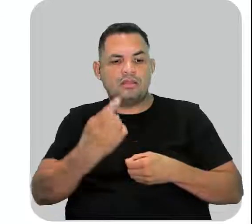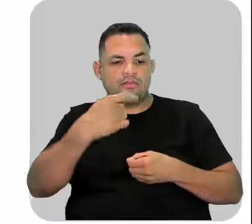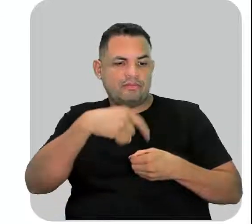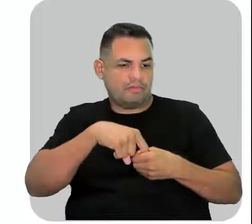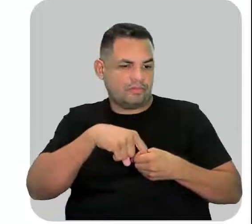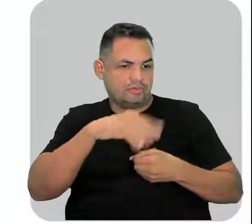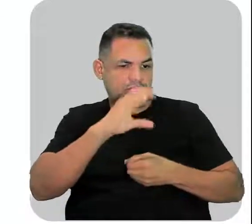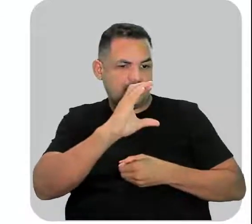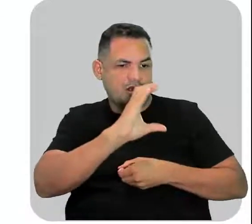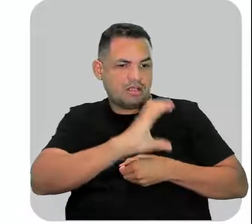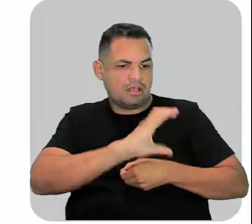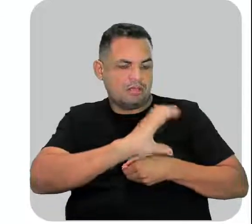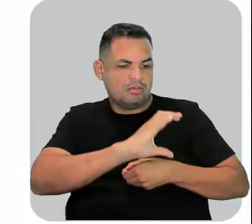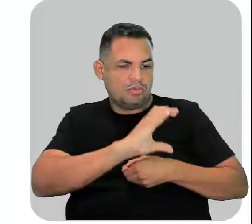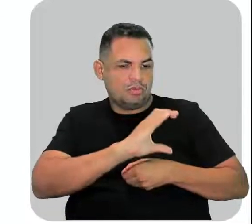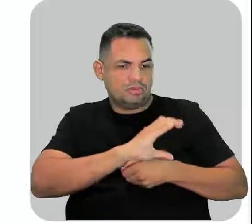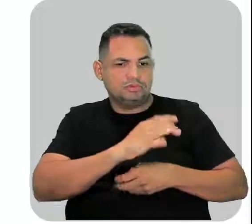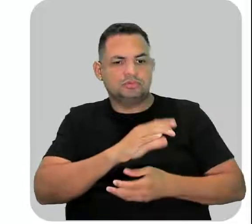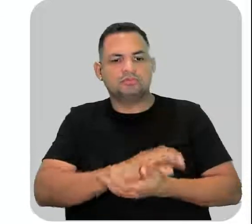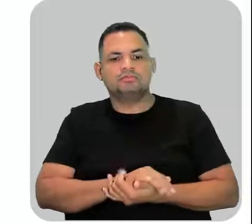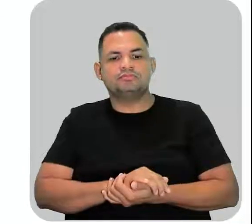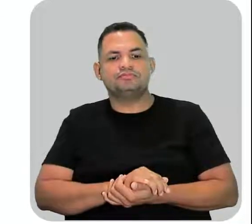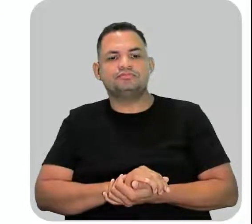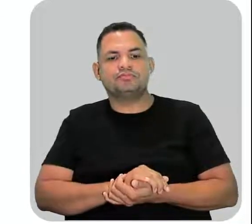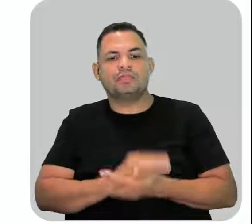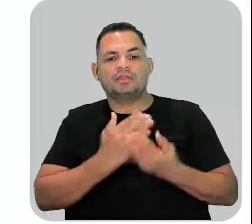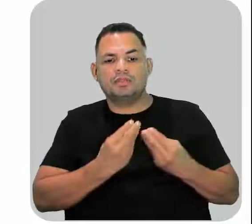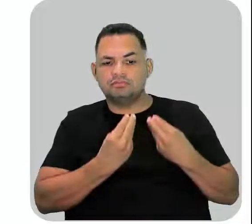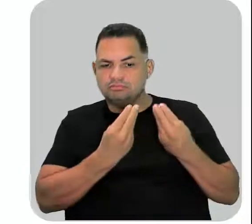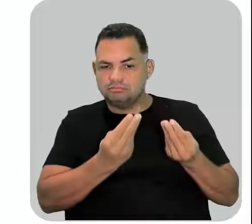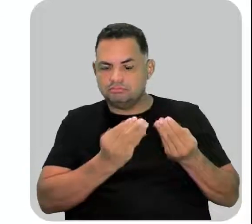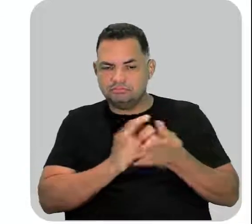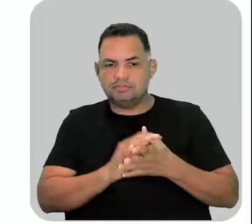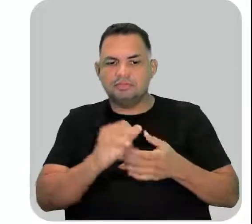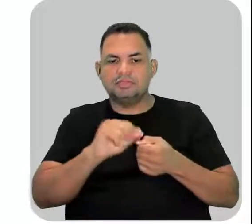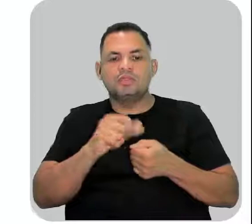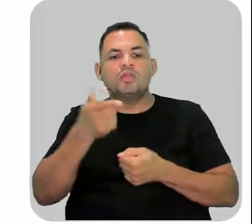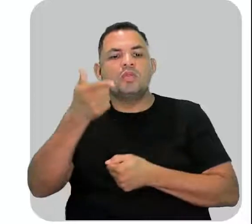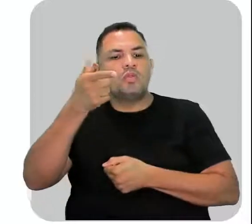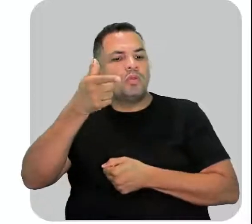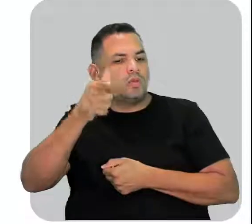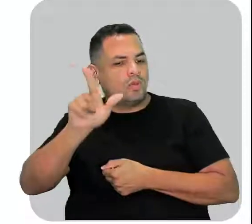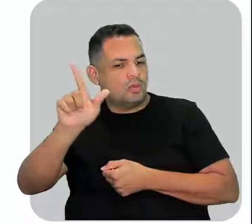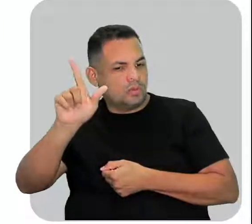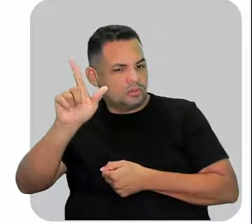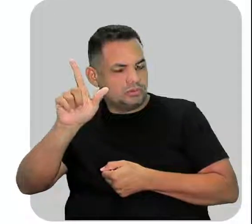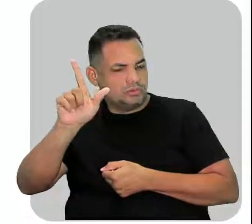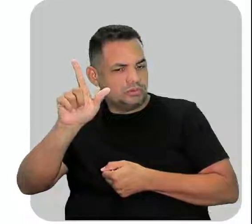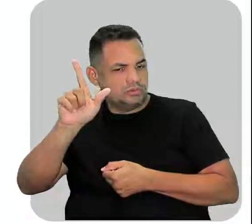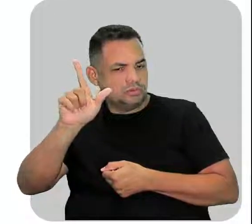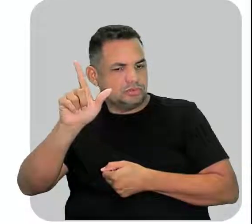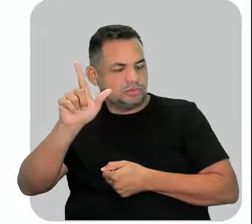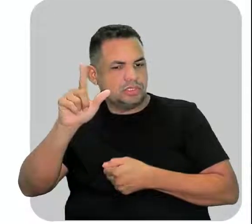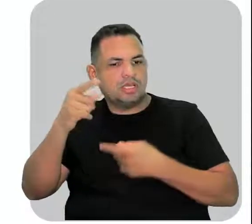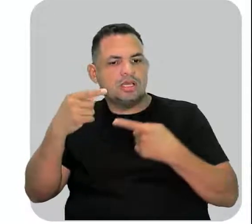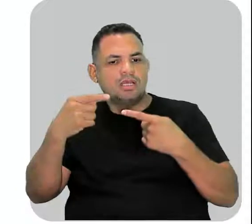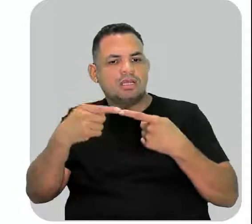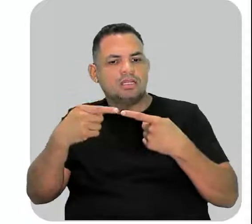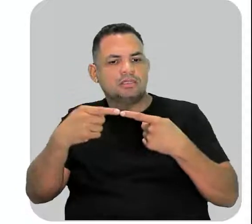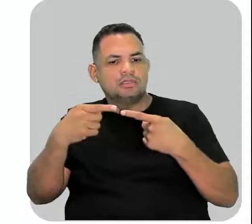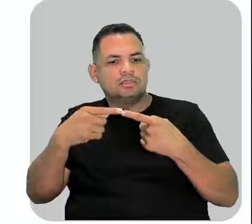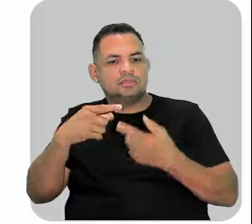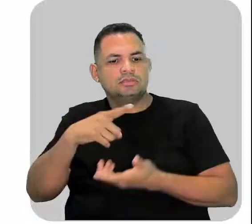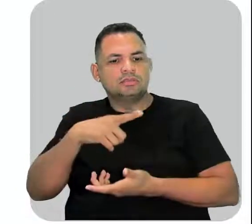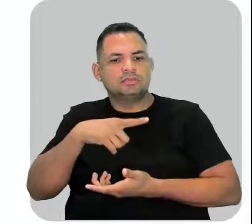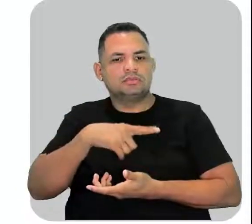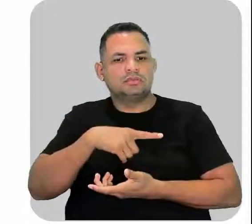os seus carbonos de origem e ficam disponíveis para fazer ligação com outros elementos. E aí a gente